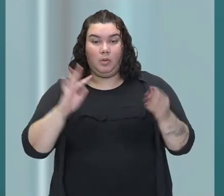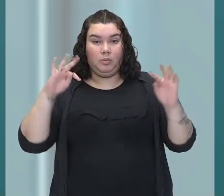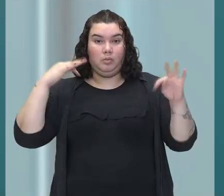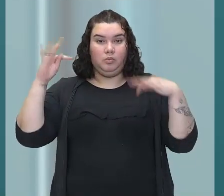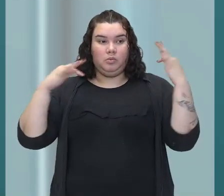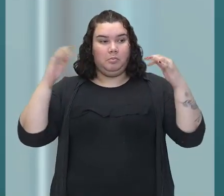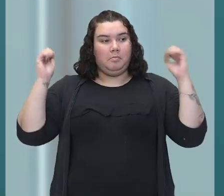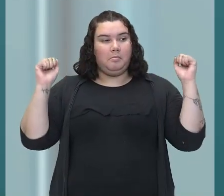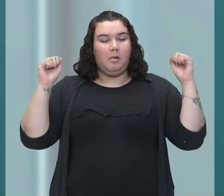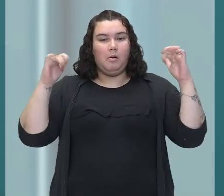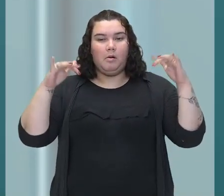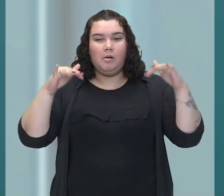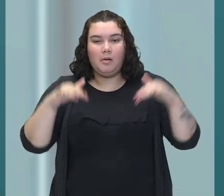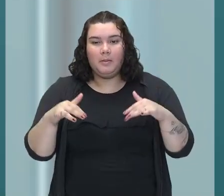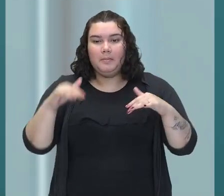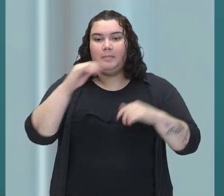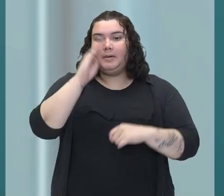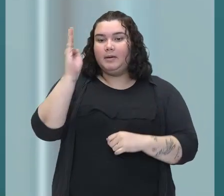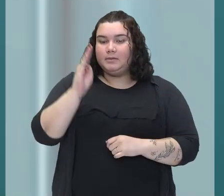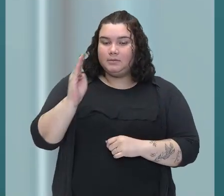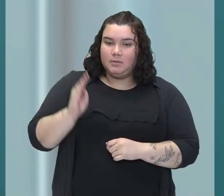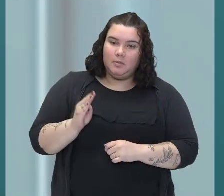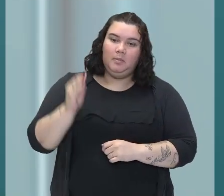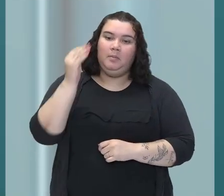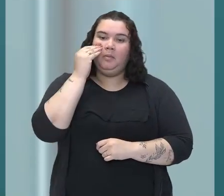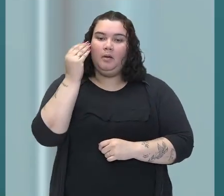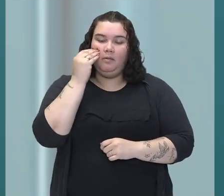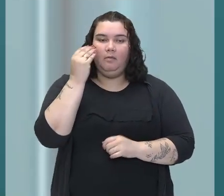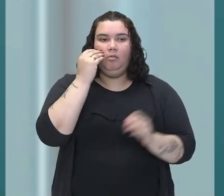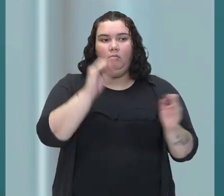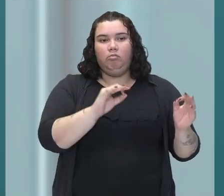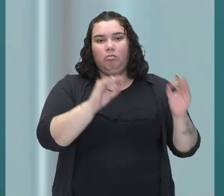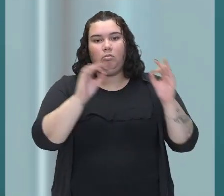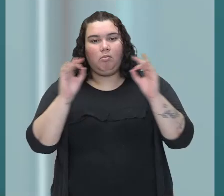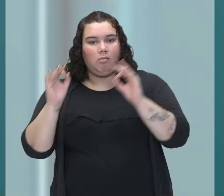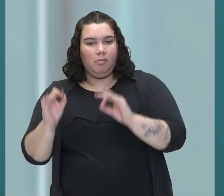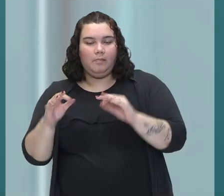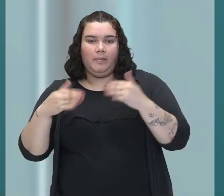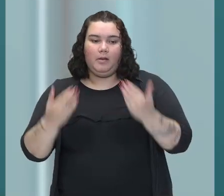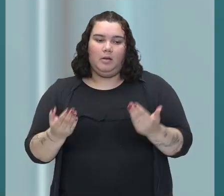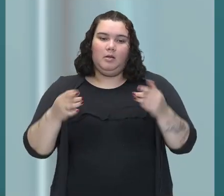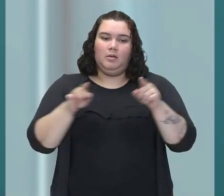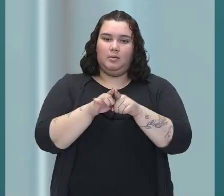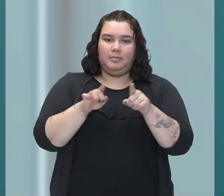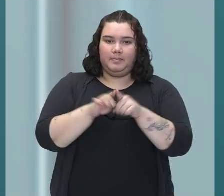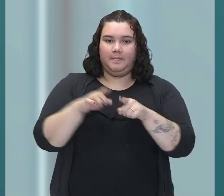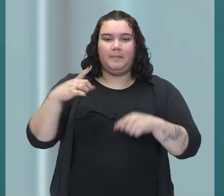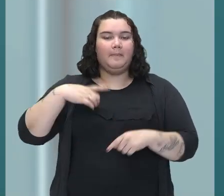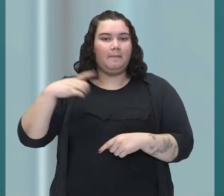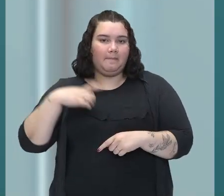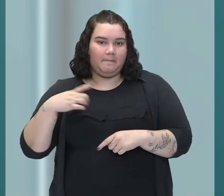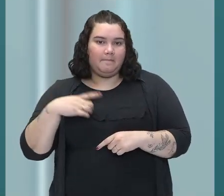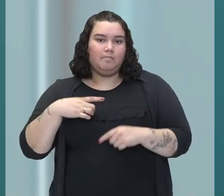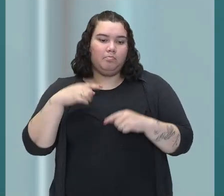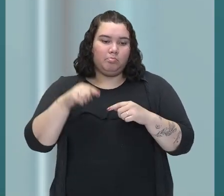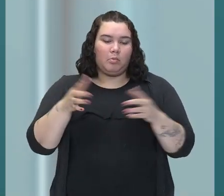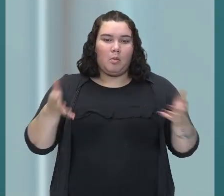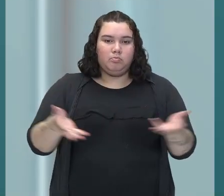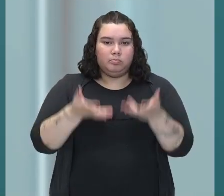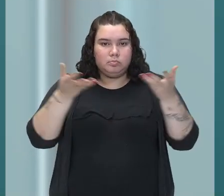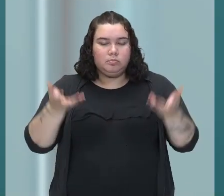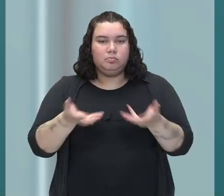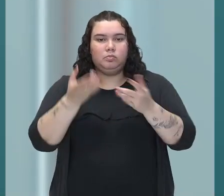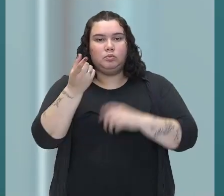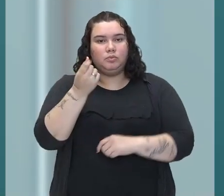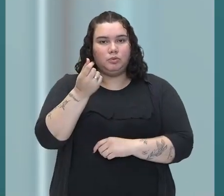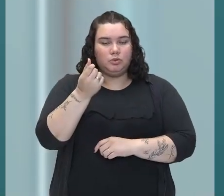para vir para o Brasil para assistir aos jogos. Então isso movimenta muito a economia, gente. É muito bom